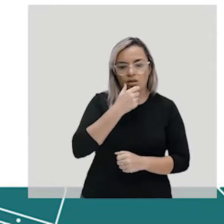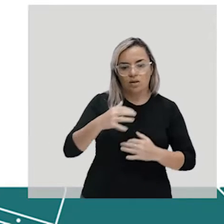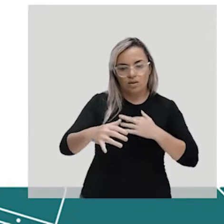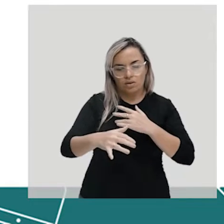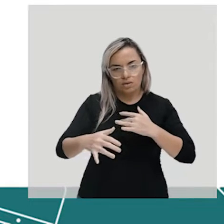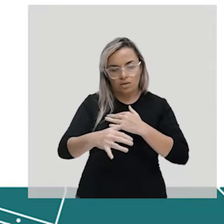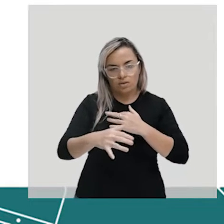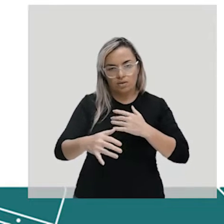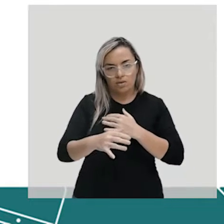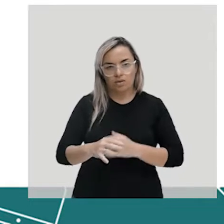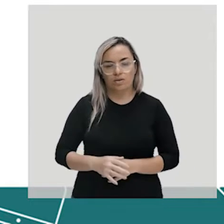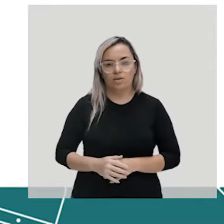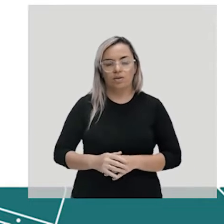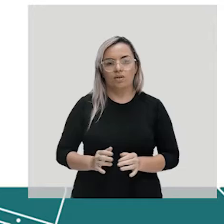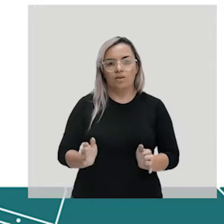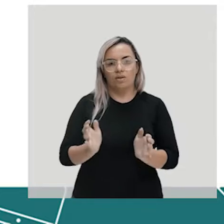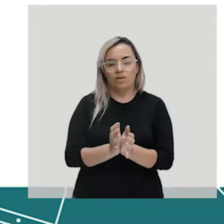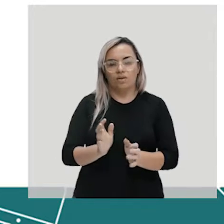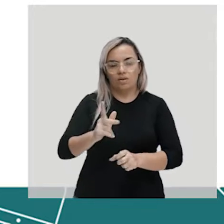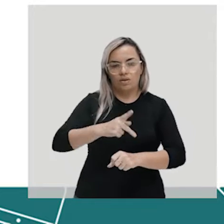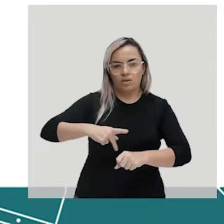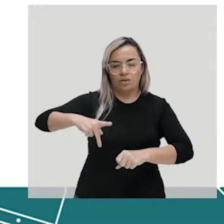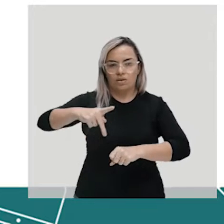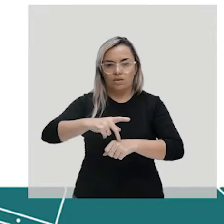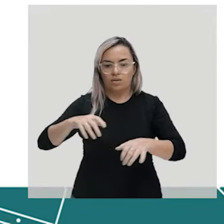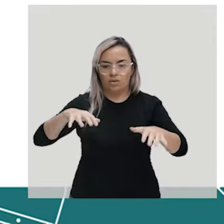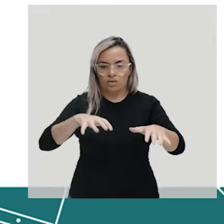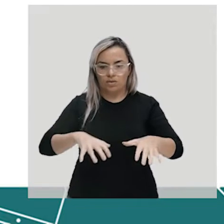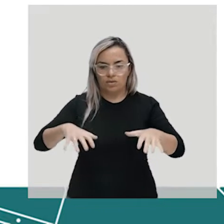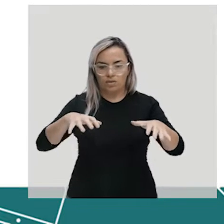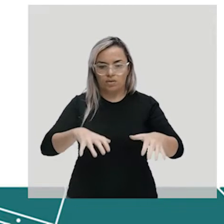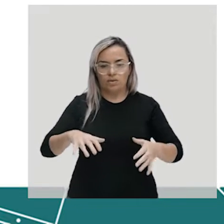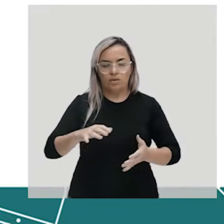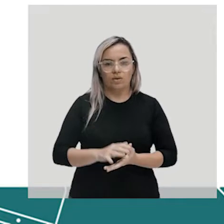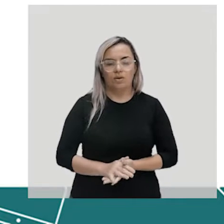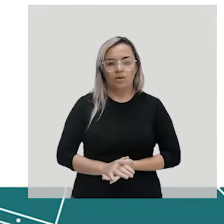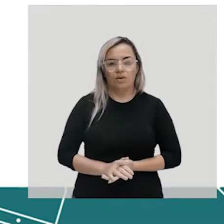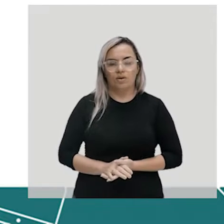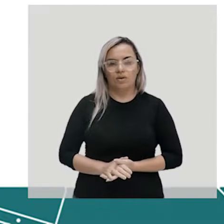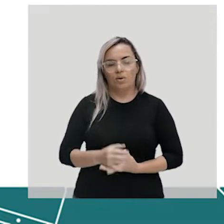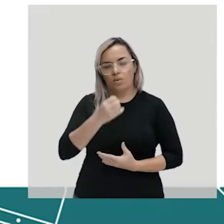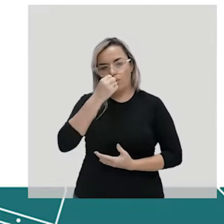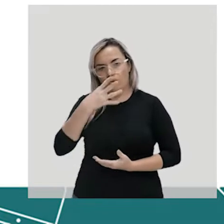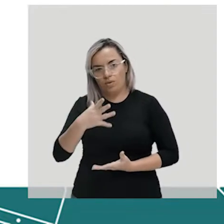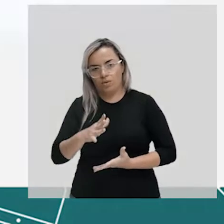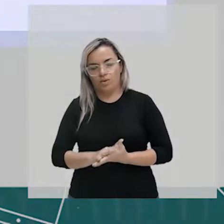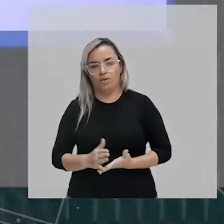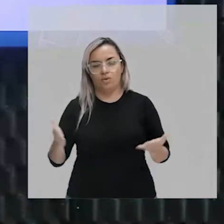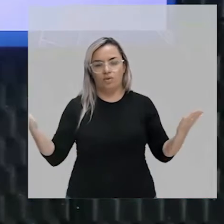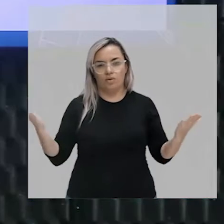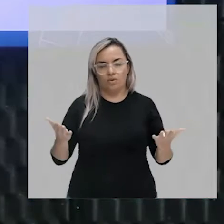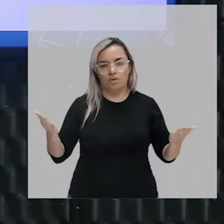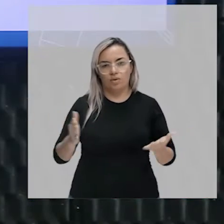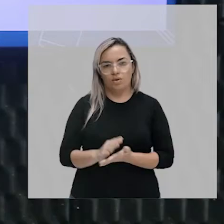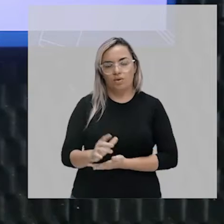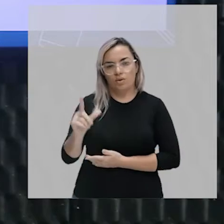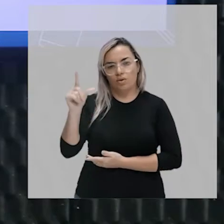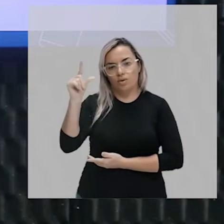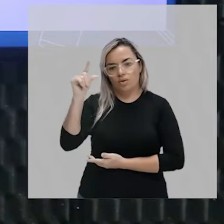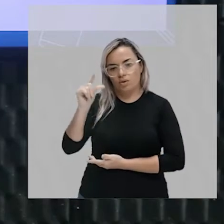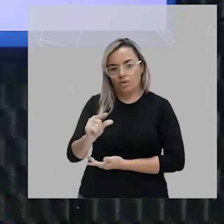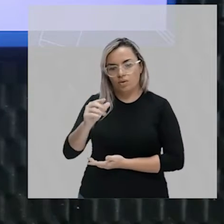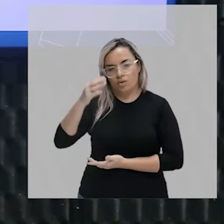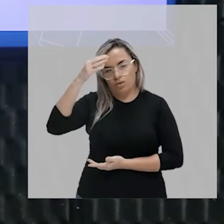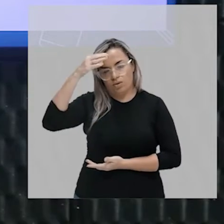e tal você tá falando dos países Reino Unido é sempre um bloco bom pessoal nessa aula de hoje nós falamos um pouquinho